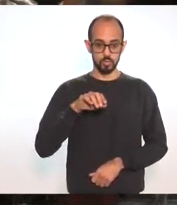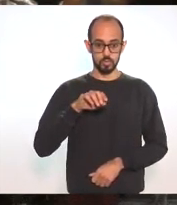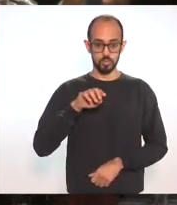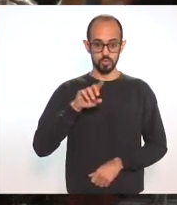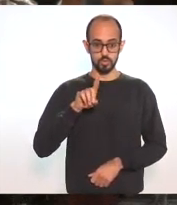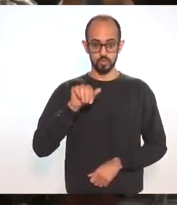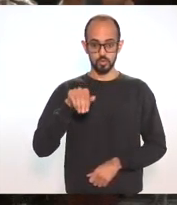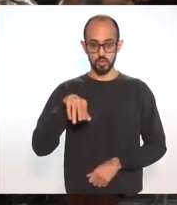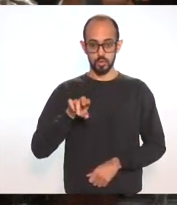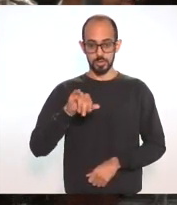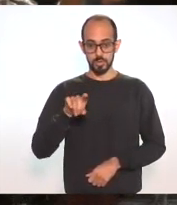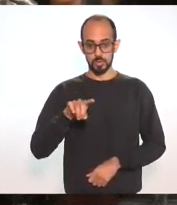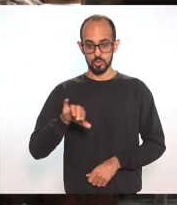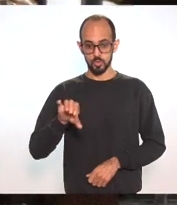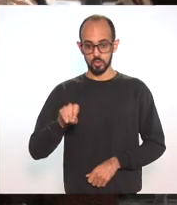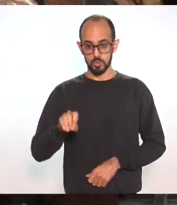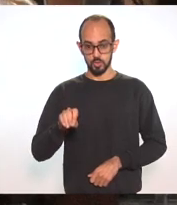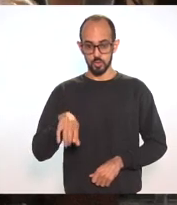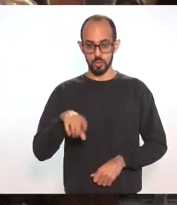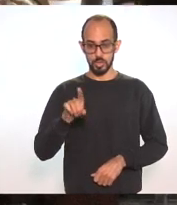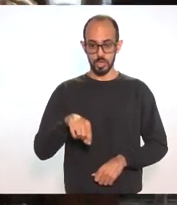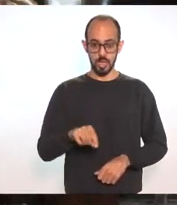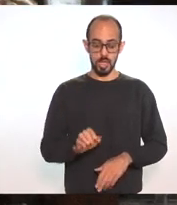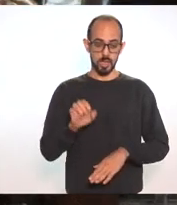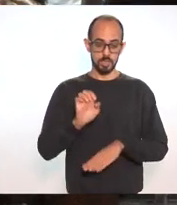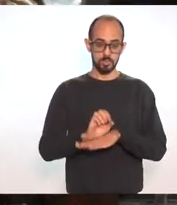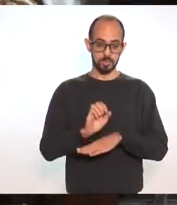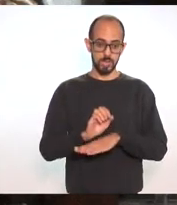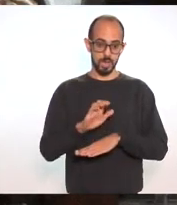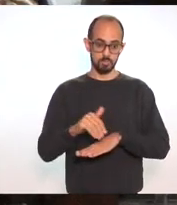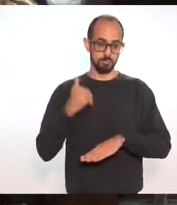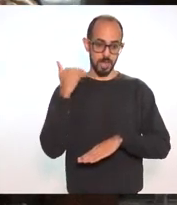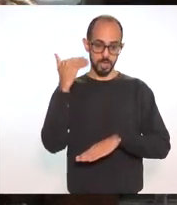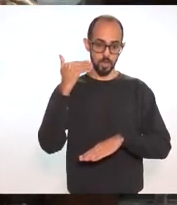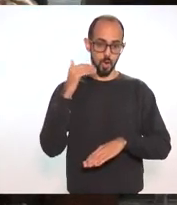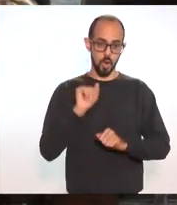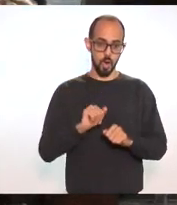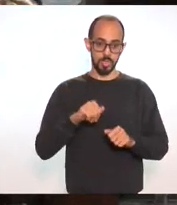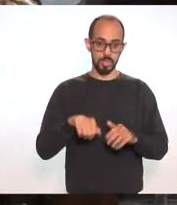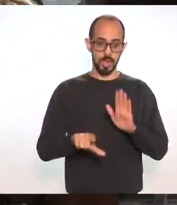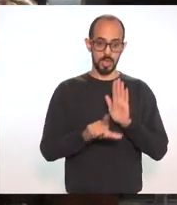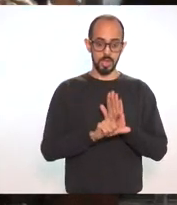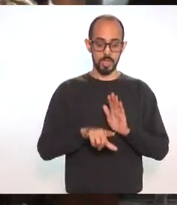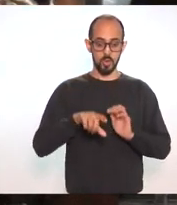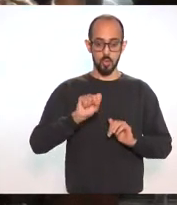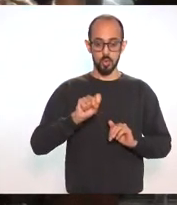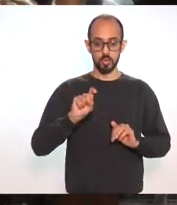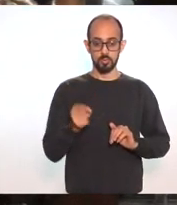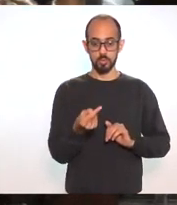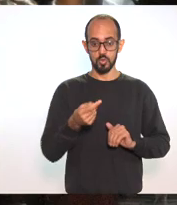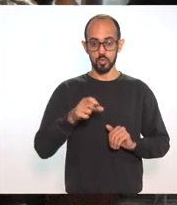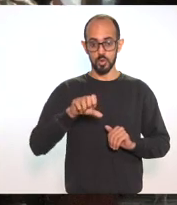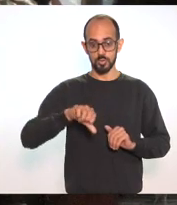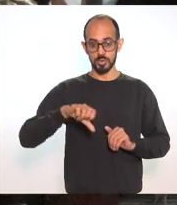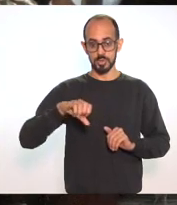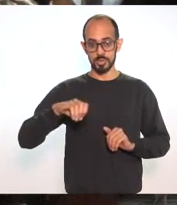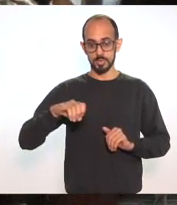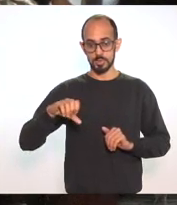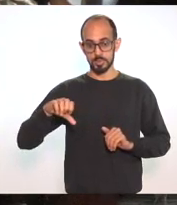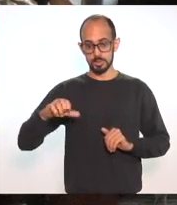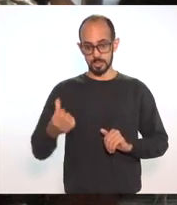a definição de sala do Estado-Maior, conforme disposto na Lei 8.906, de 4 de julho